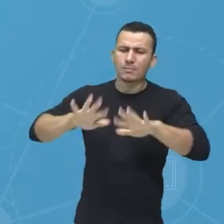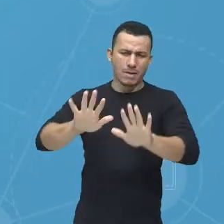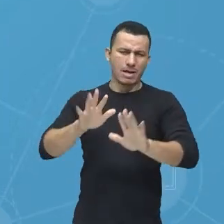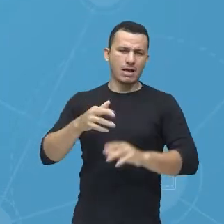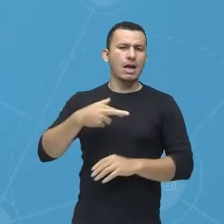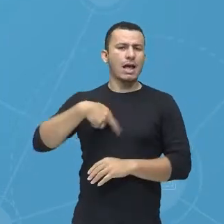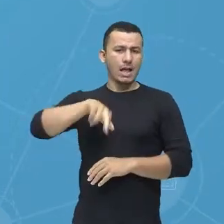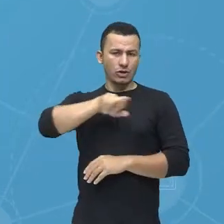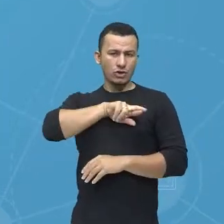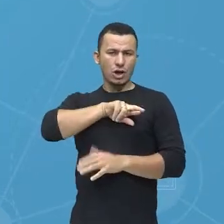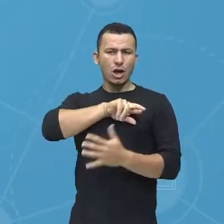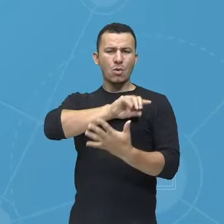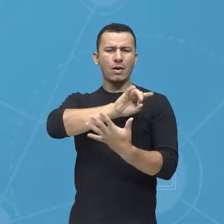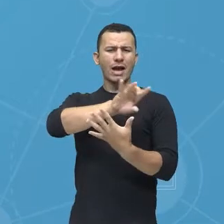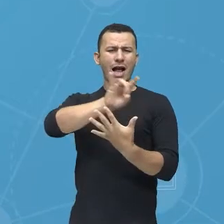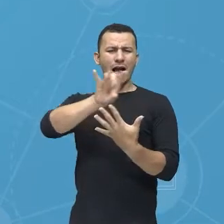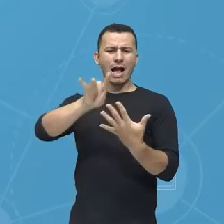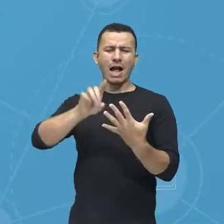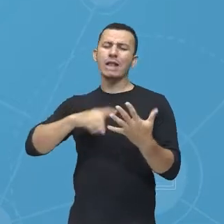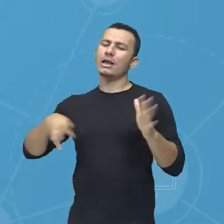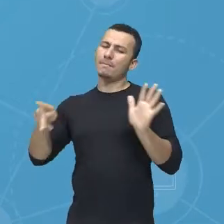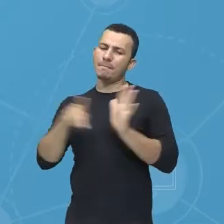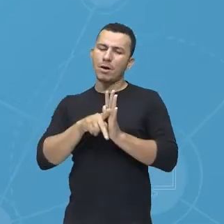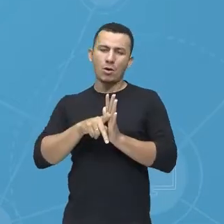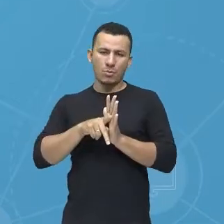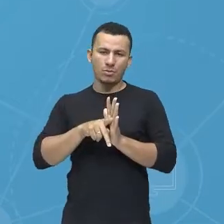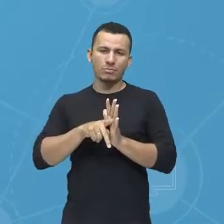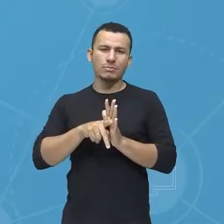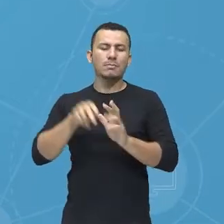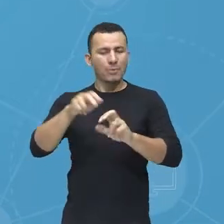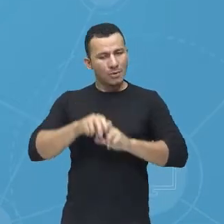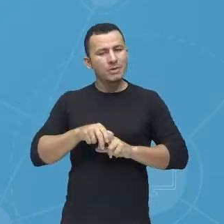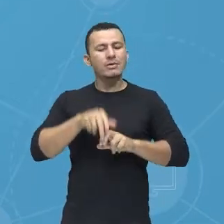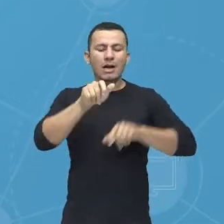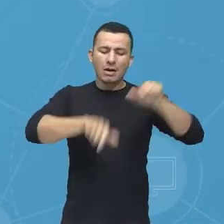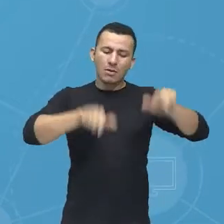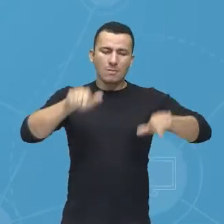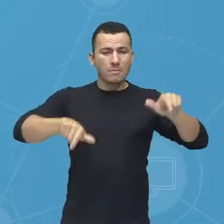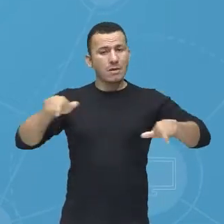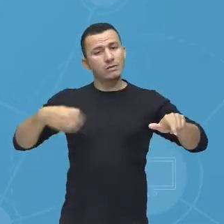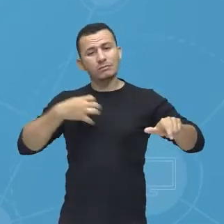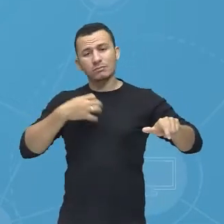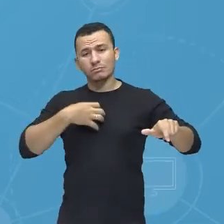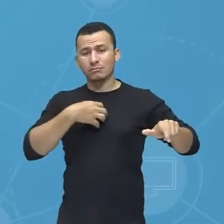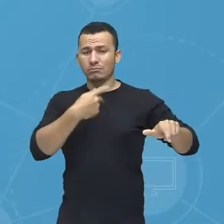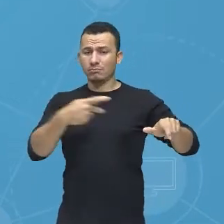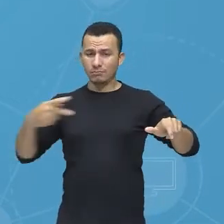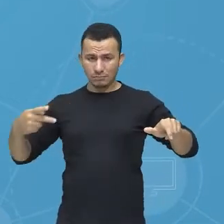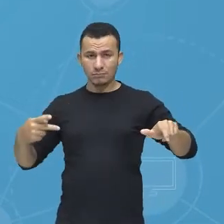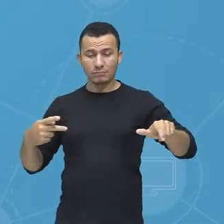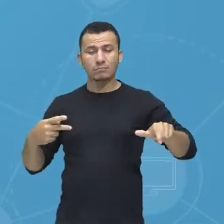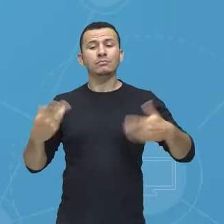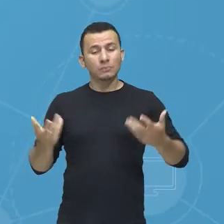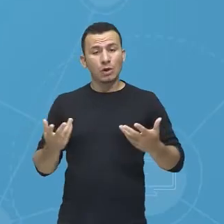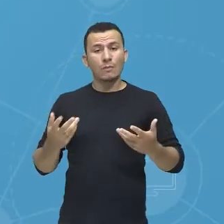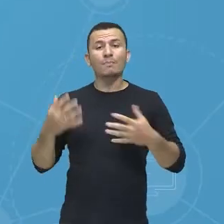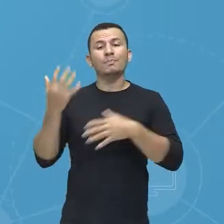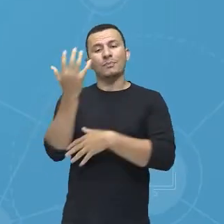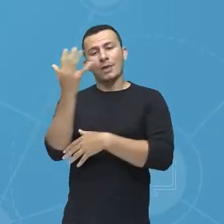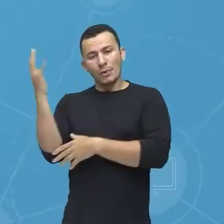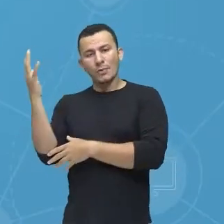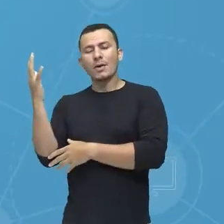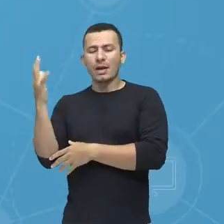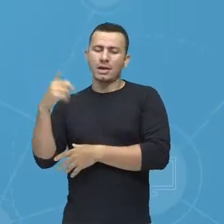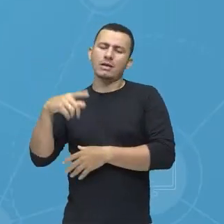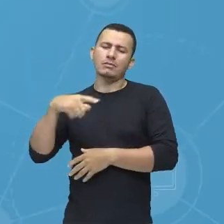seu, é o ser humano. Deu para vocês entenderem? E nesta natureza, o ser humano está inserido.